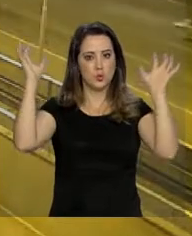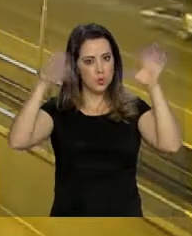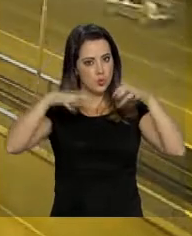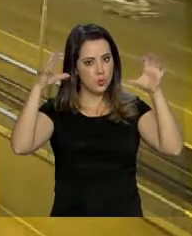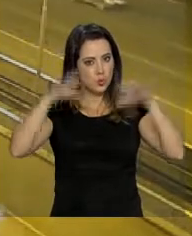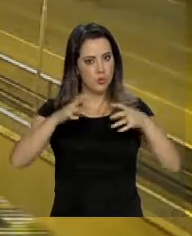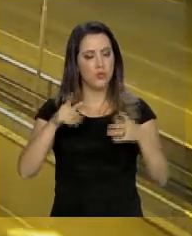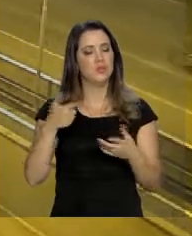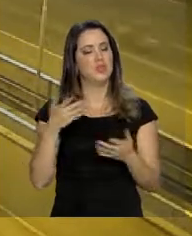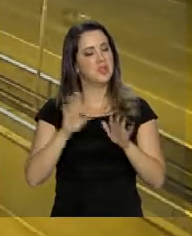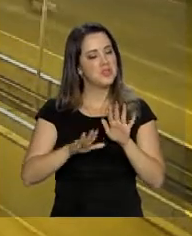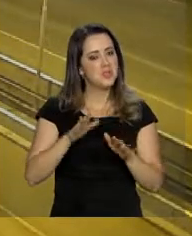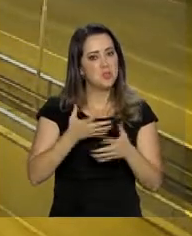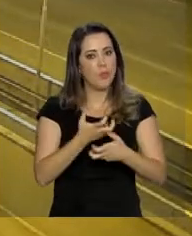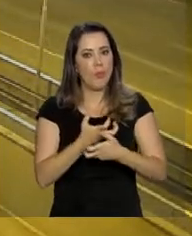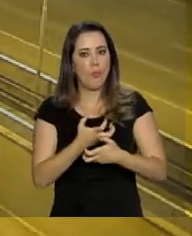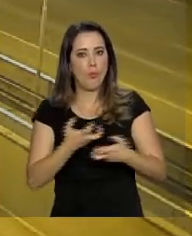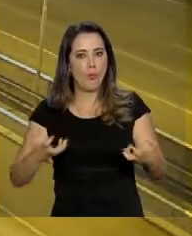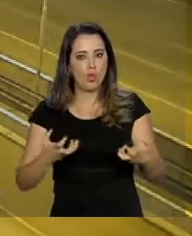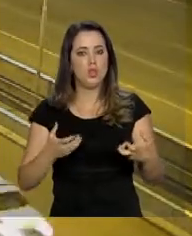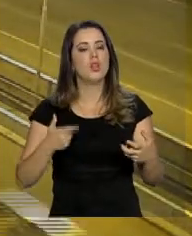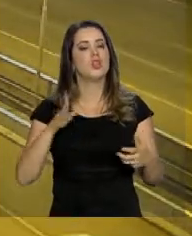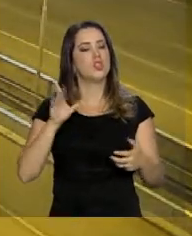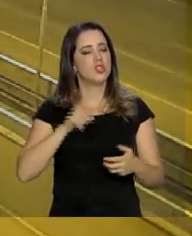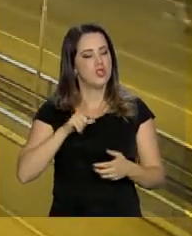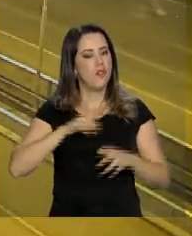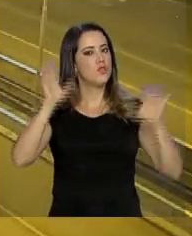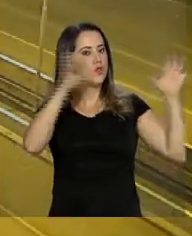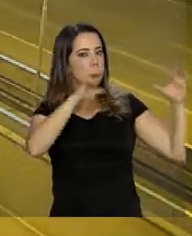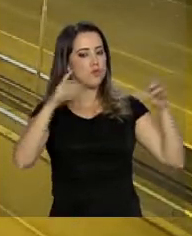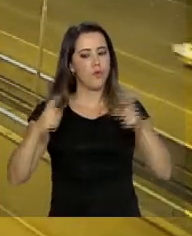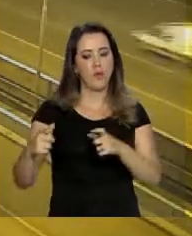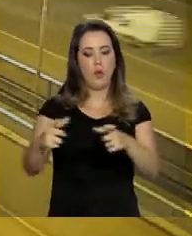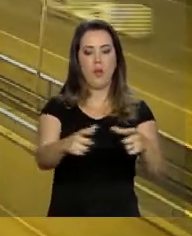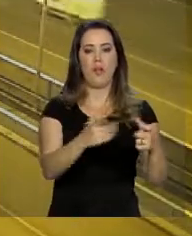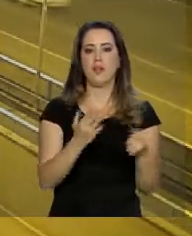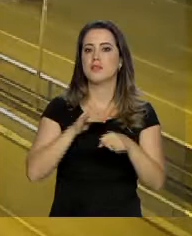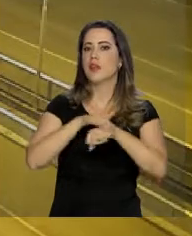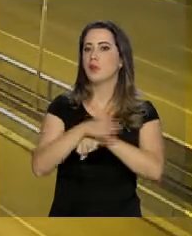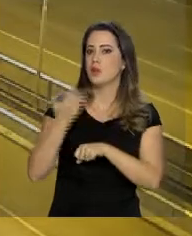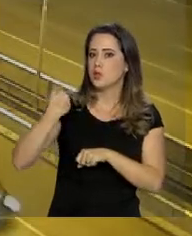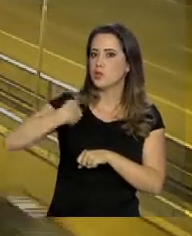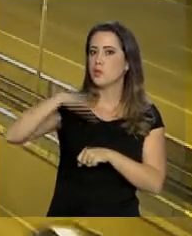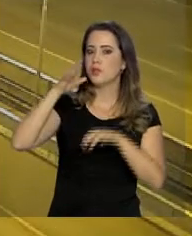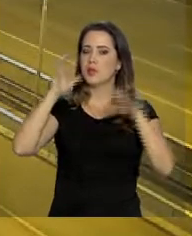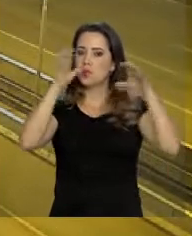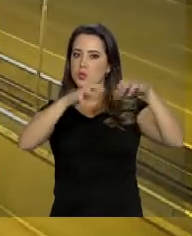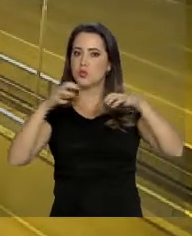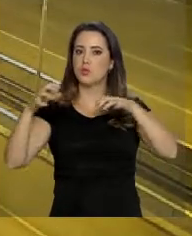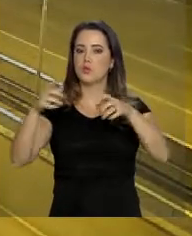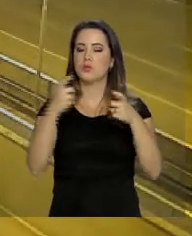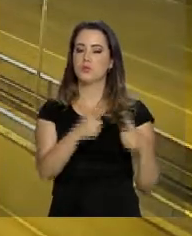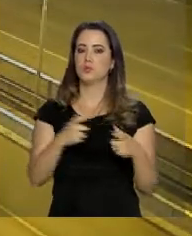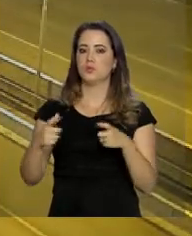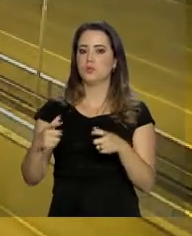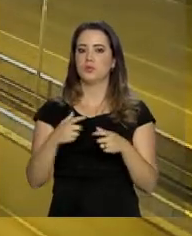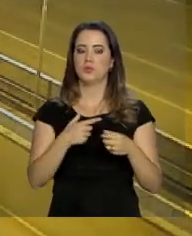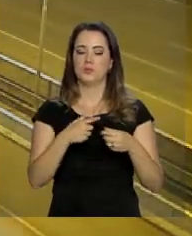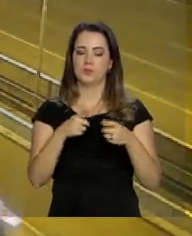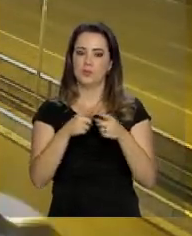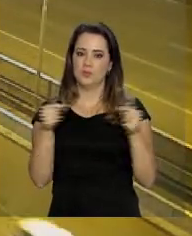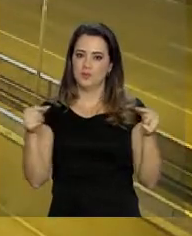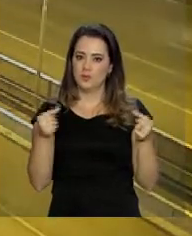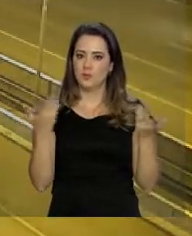hoje já choveu em alguns pontos da cidade ea previsão para a noite é de mais pancadas de chuva em áreas isoladas